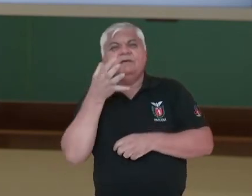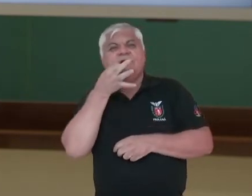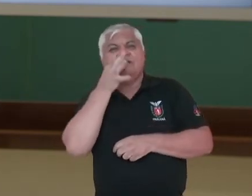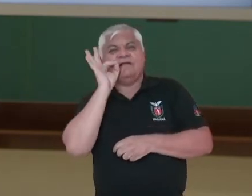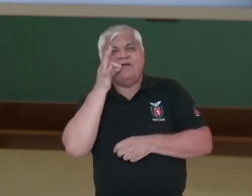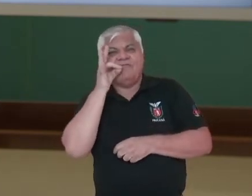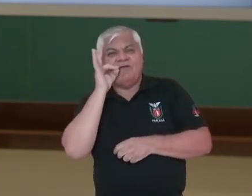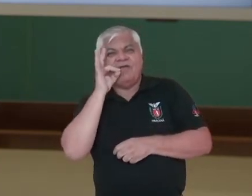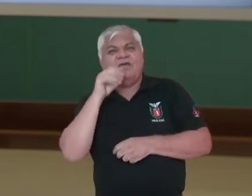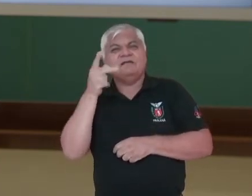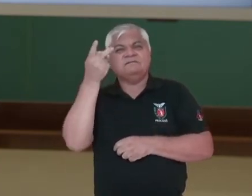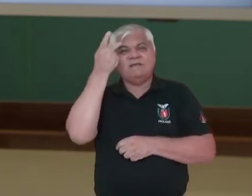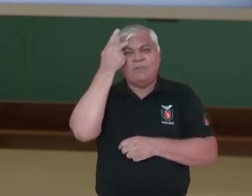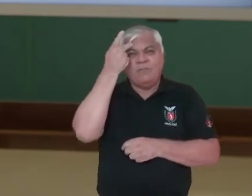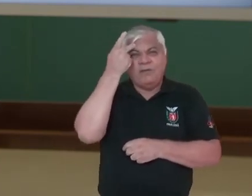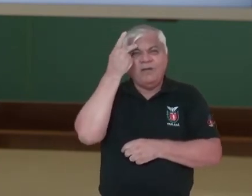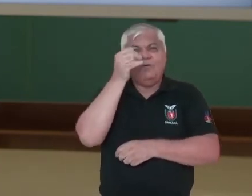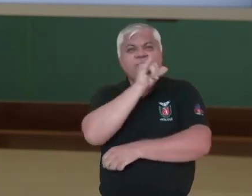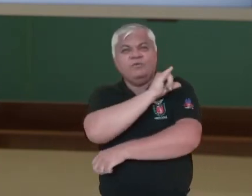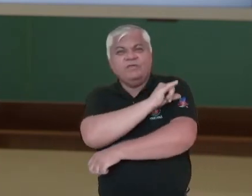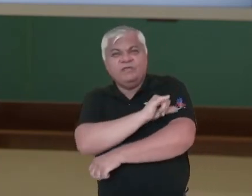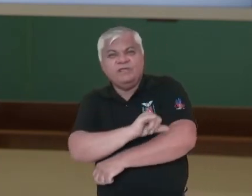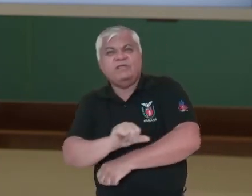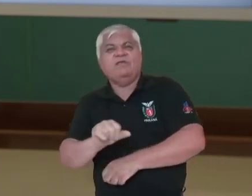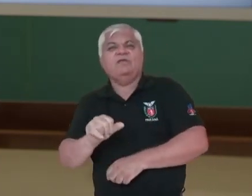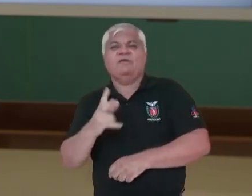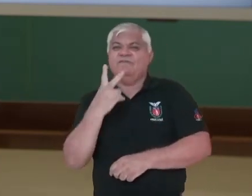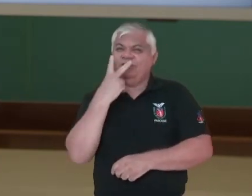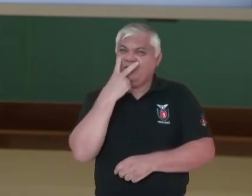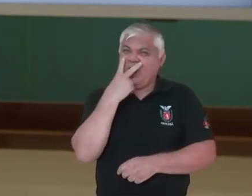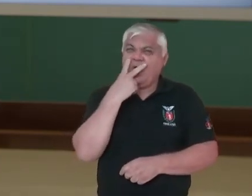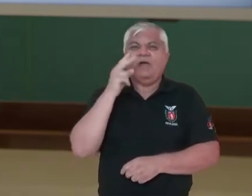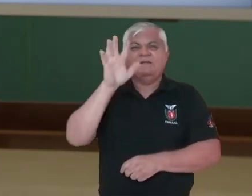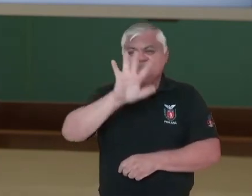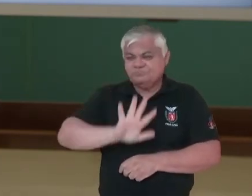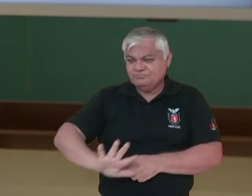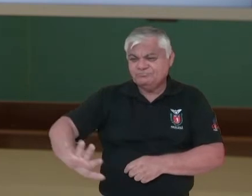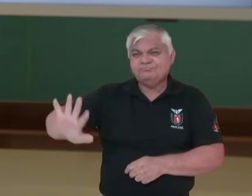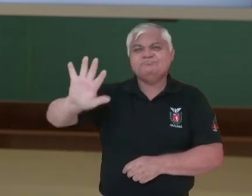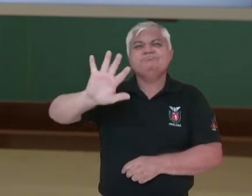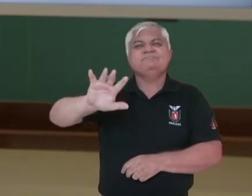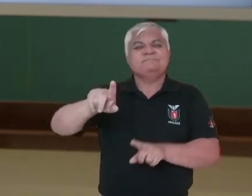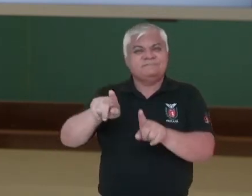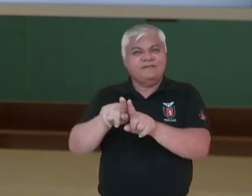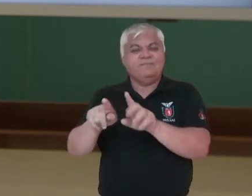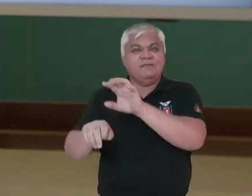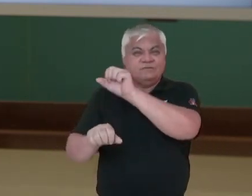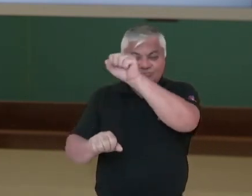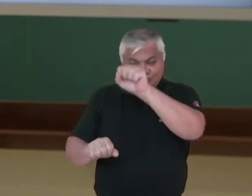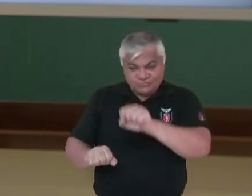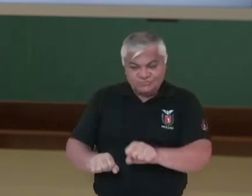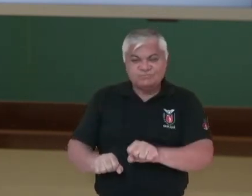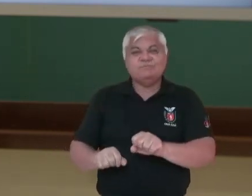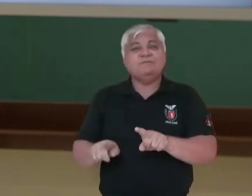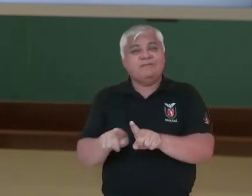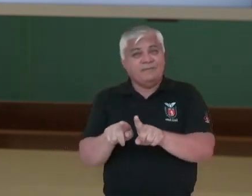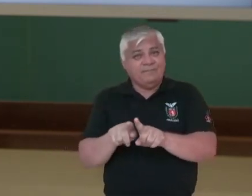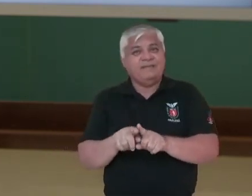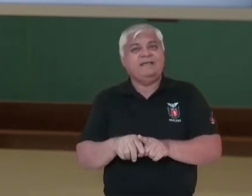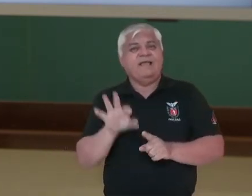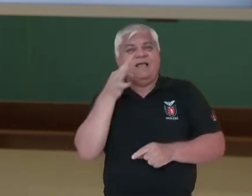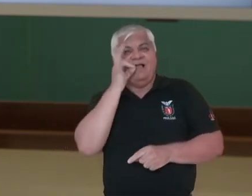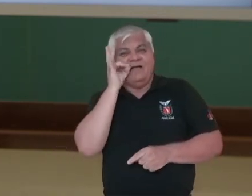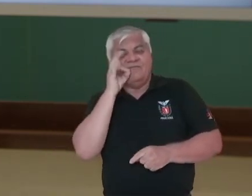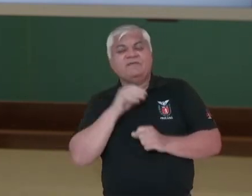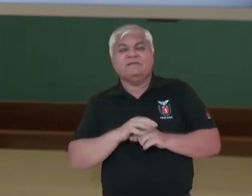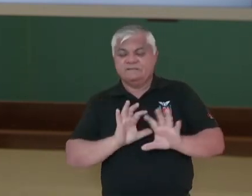sudeste e que vai se estender para a região sul e para a região centro-oeste também, alguns estados. Então vejam,